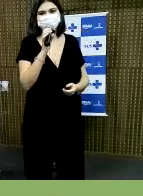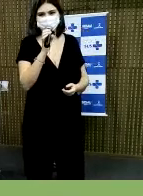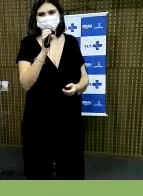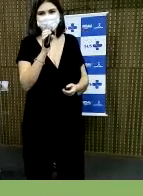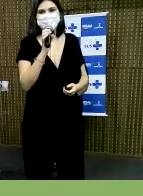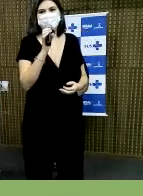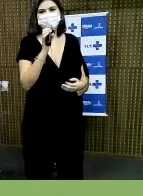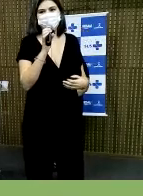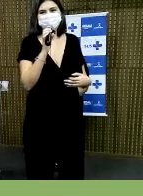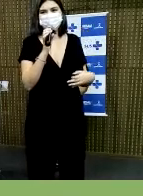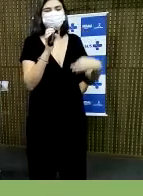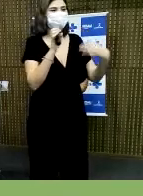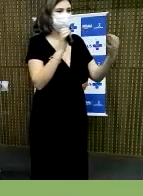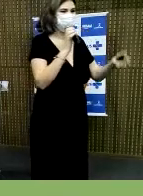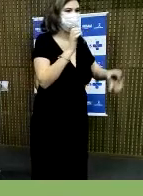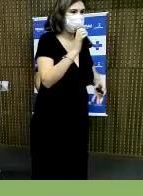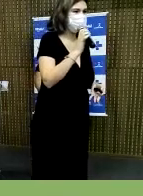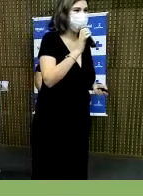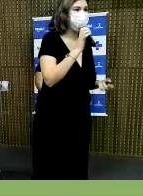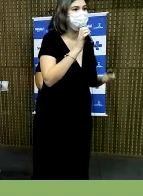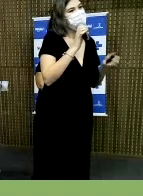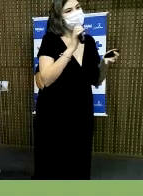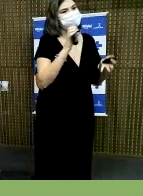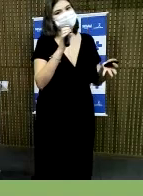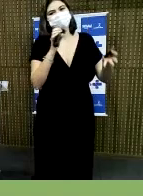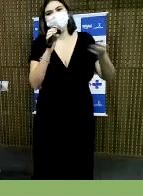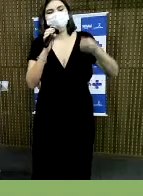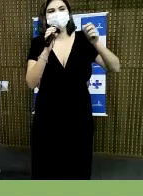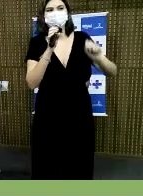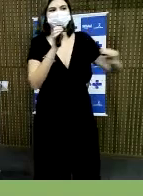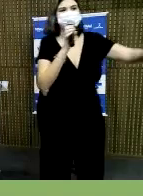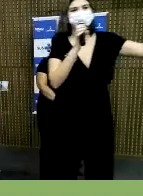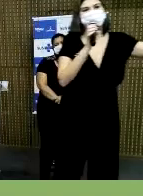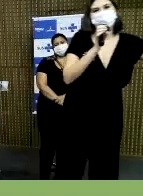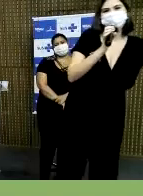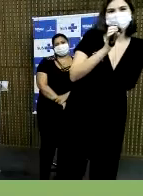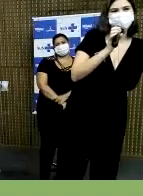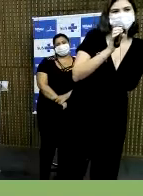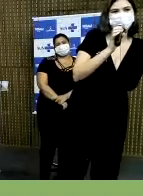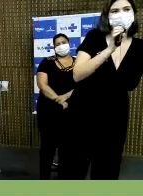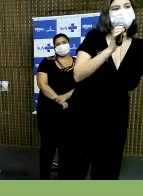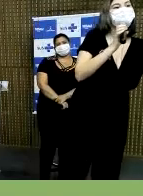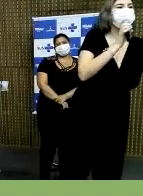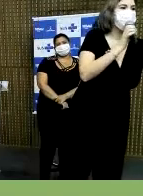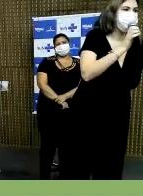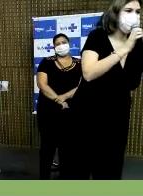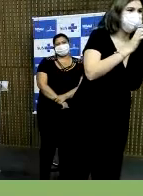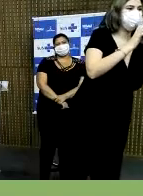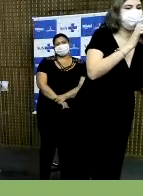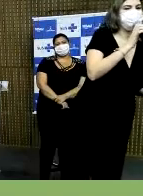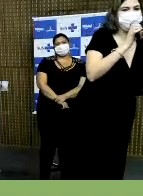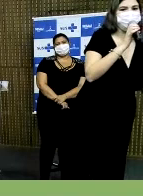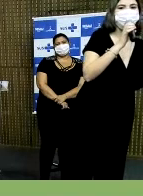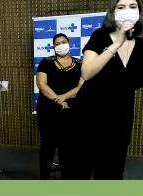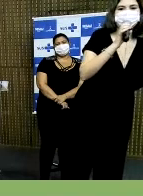por ano. É uma população que chega lá com as queixas, mas se é para uma consulta, só deixa a receitinha ali, e muitas vezes